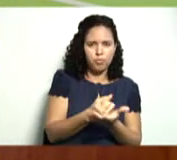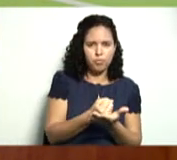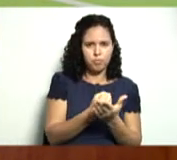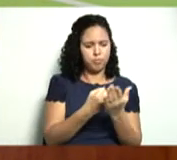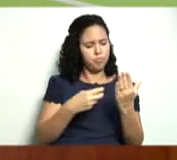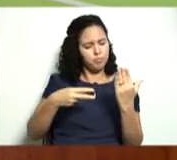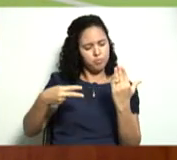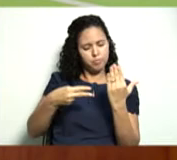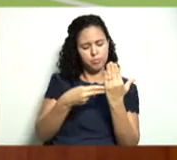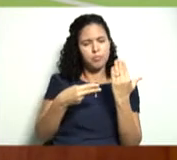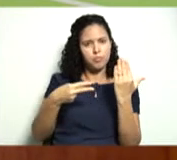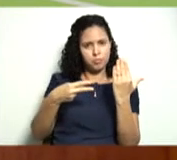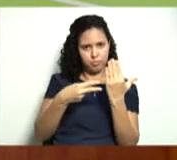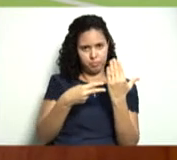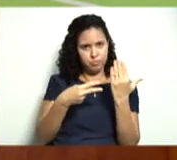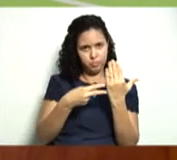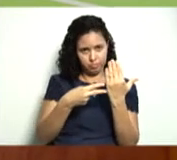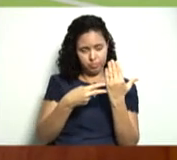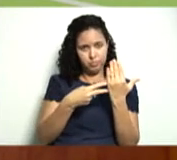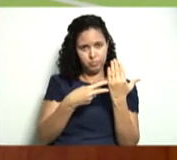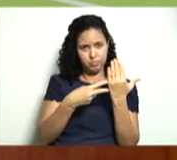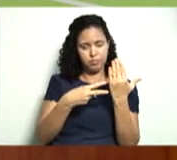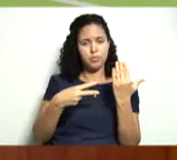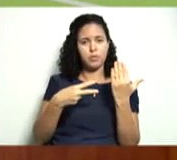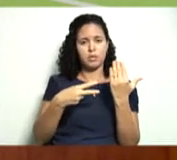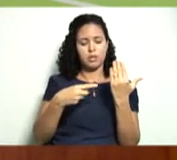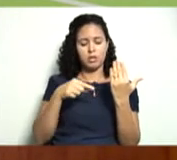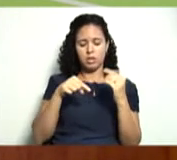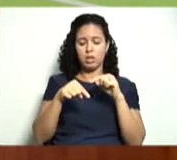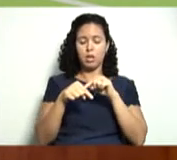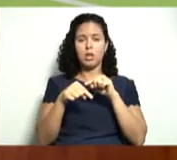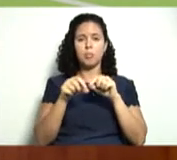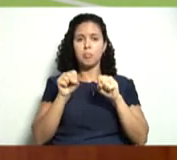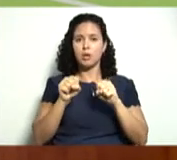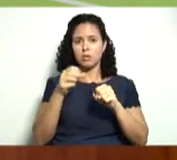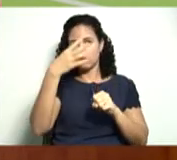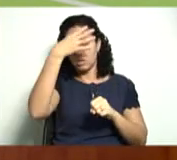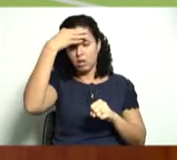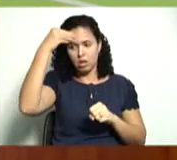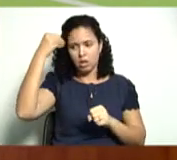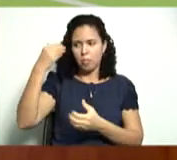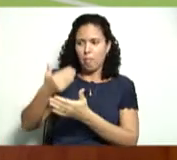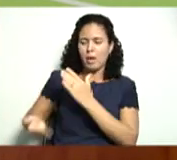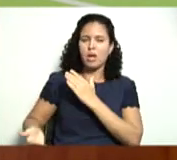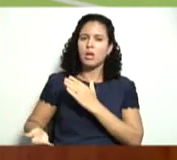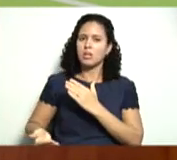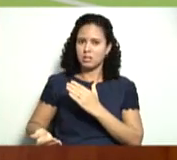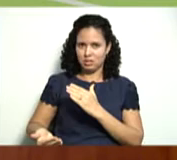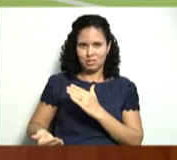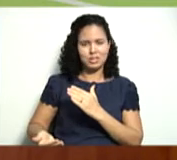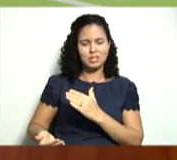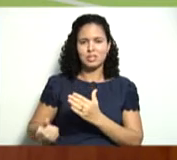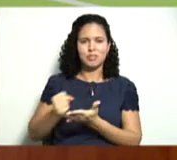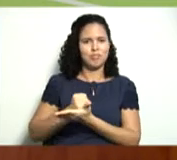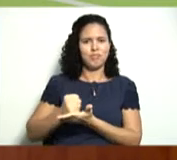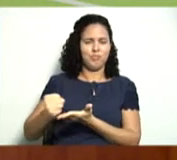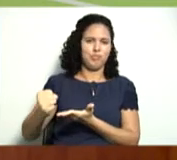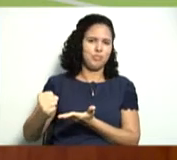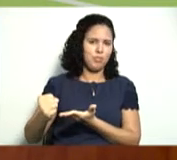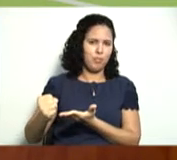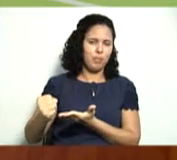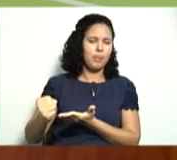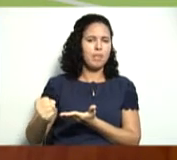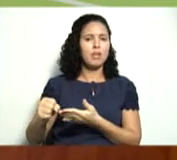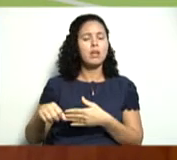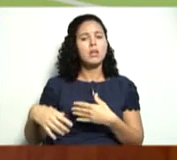dispositivo mais fácil que existe hoje pra você esquecer de deixar por aí eu já deixei diversos pen drive por aí